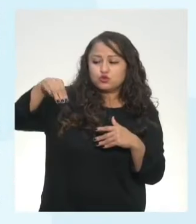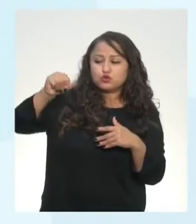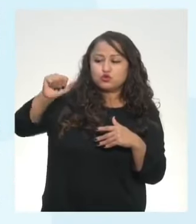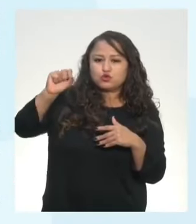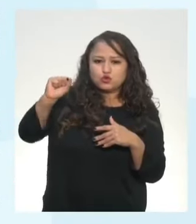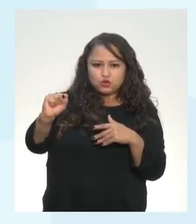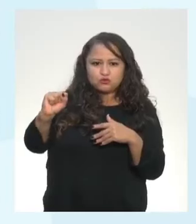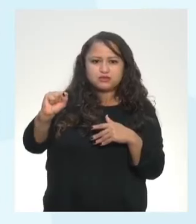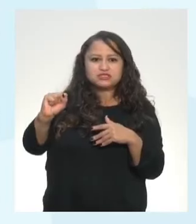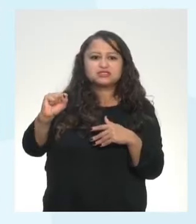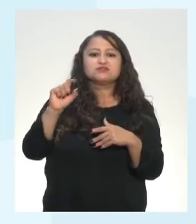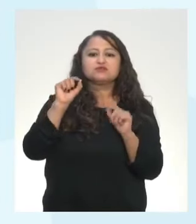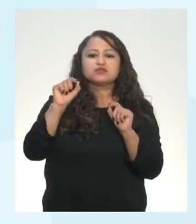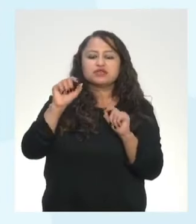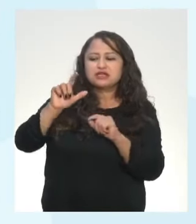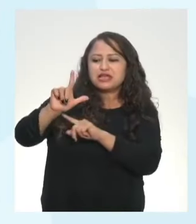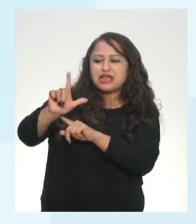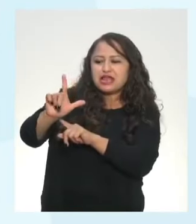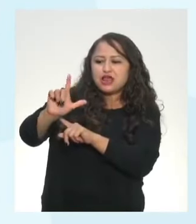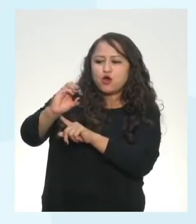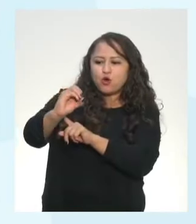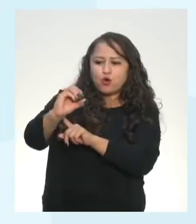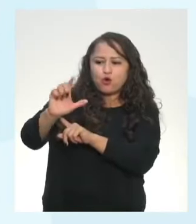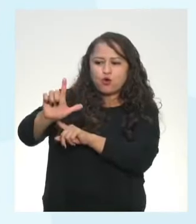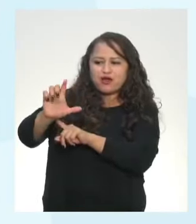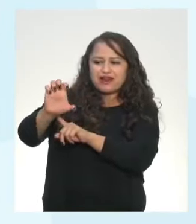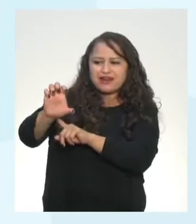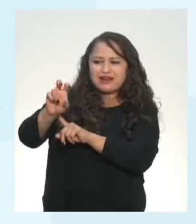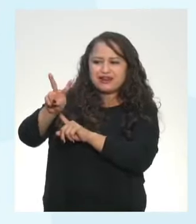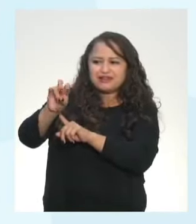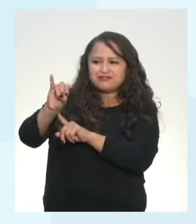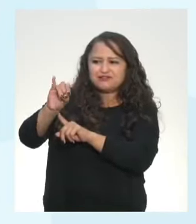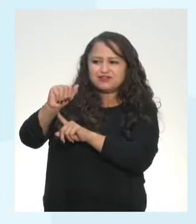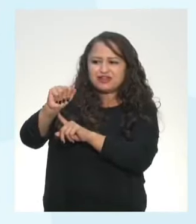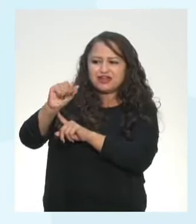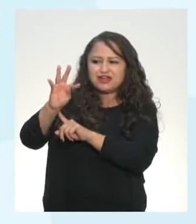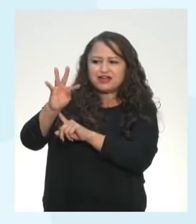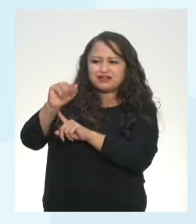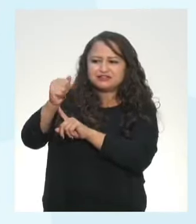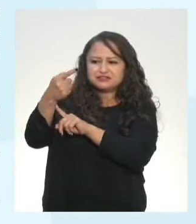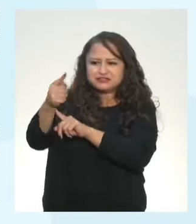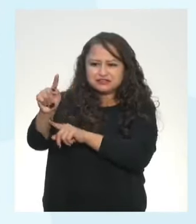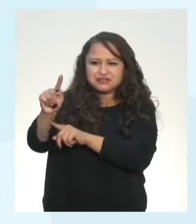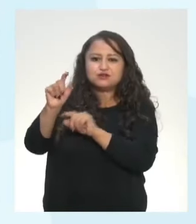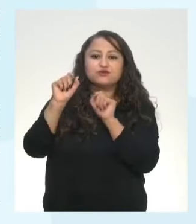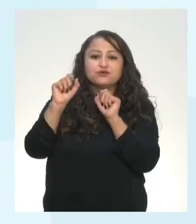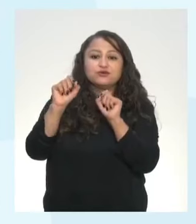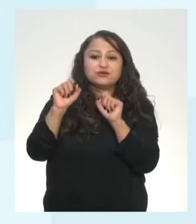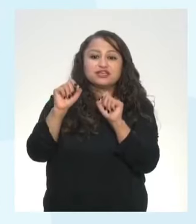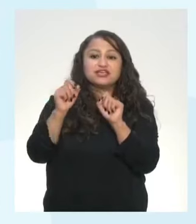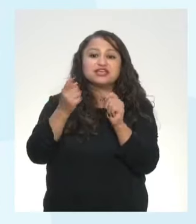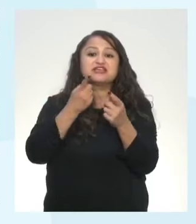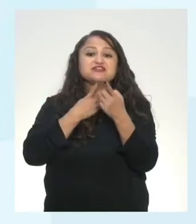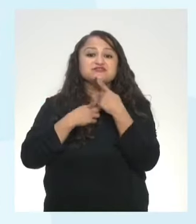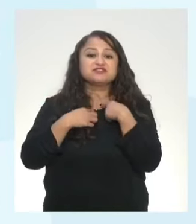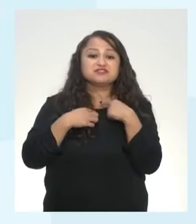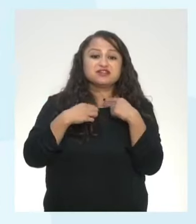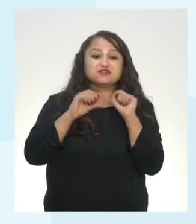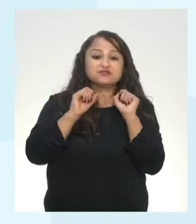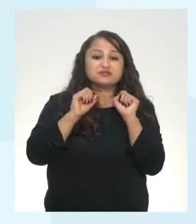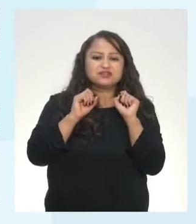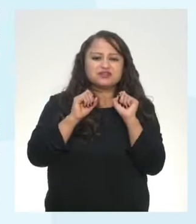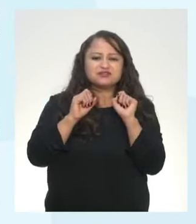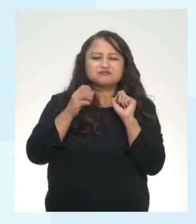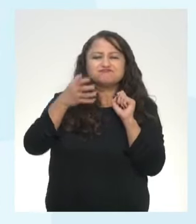trazia a ideia de que as vontades dos homens todos deveriam ser reduzidas a uma só vontade, que é a vontade